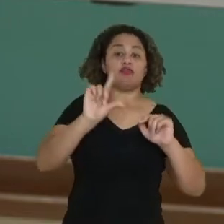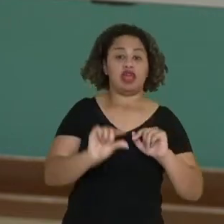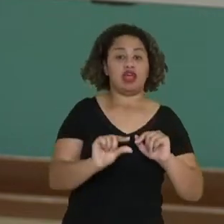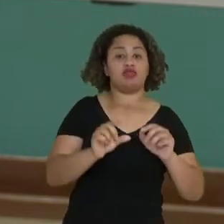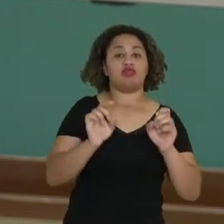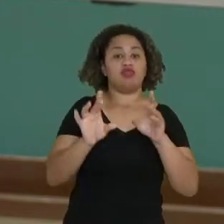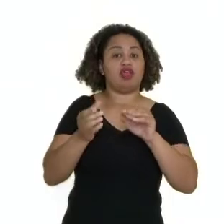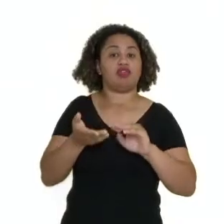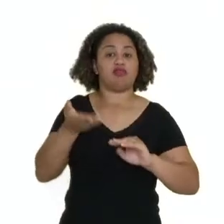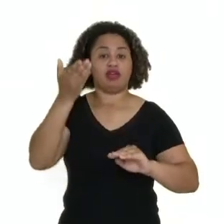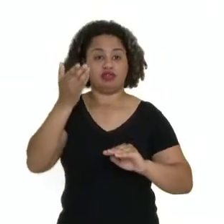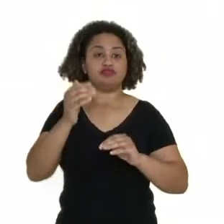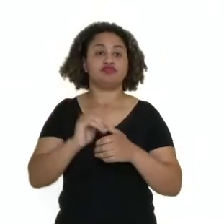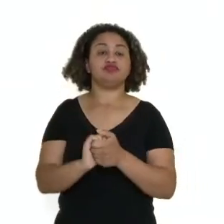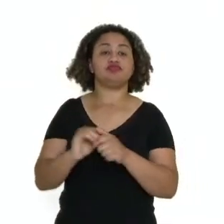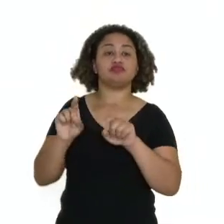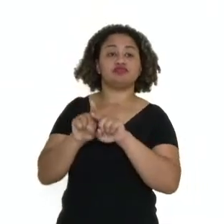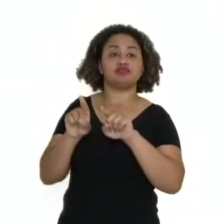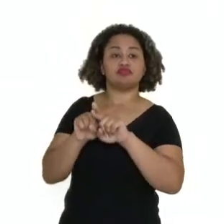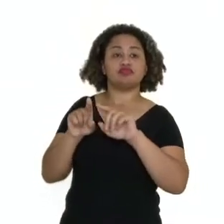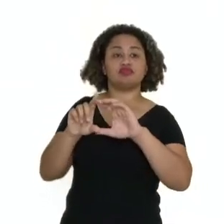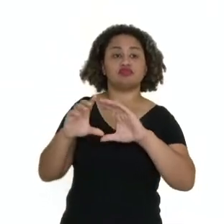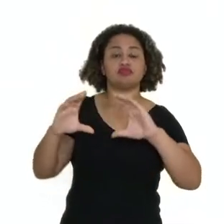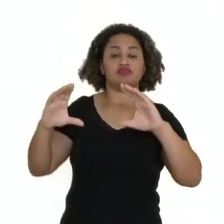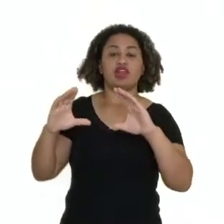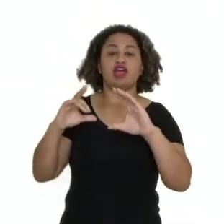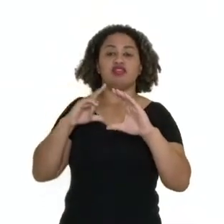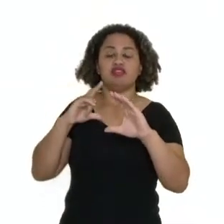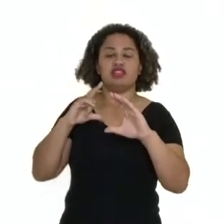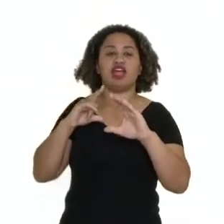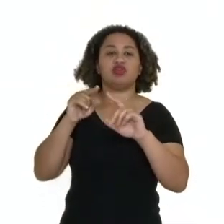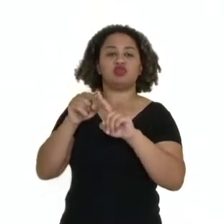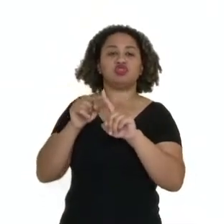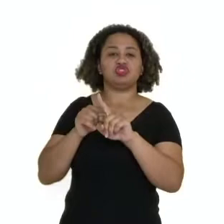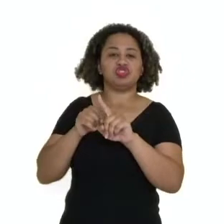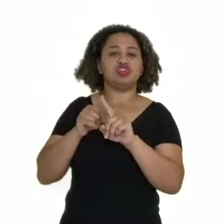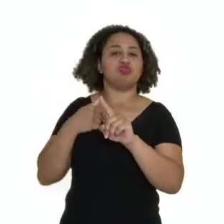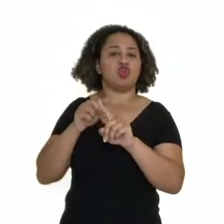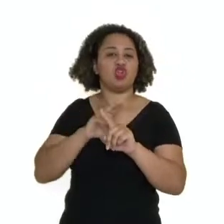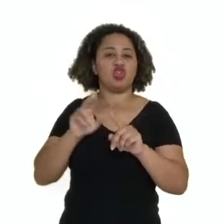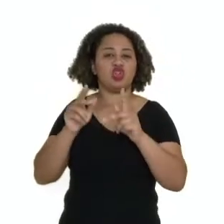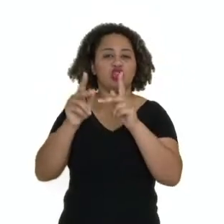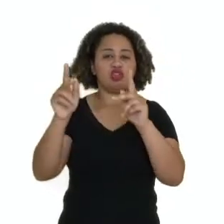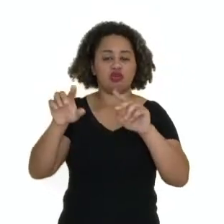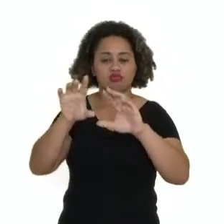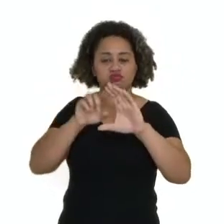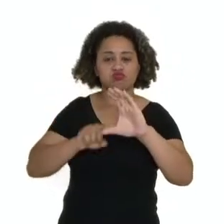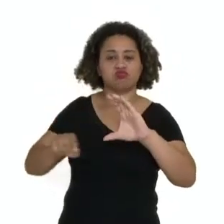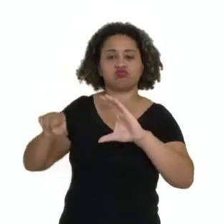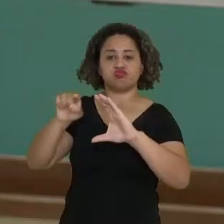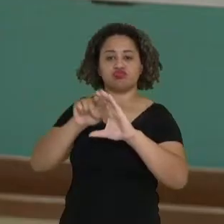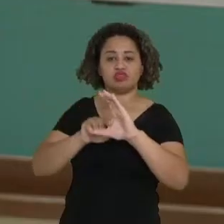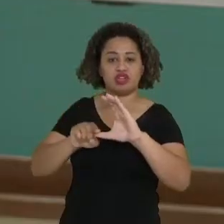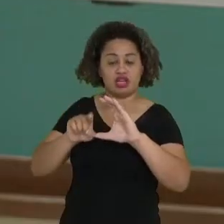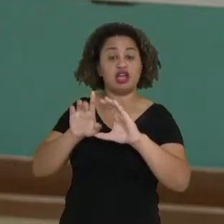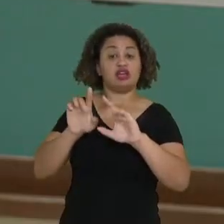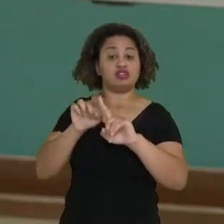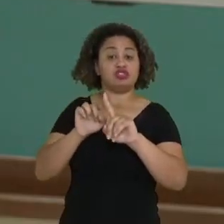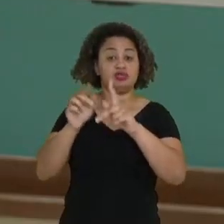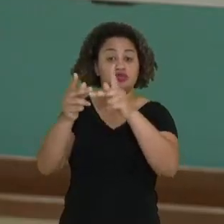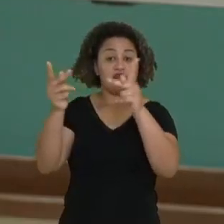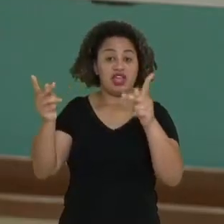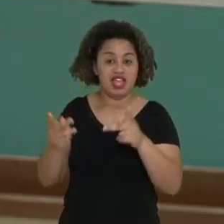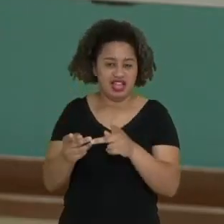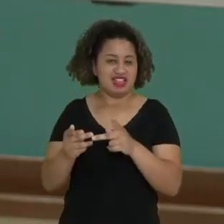formato. O transporte para a escola, eu tenho o famoso gráfico circular, popularmente chamado de grafo